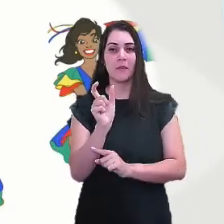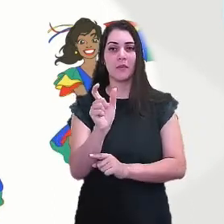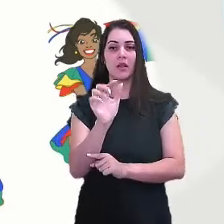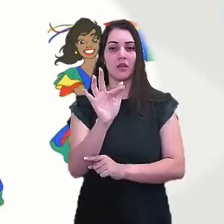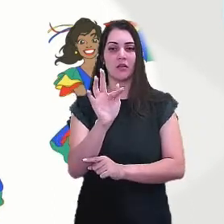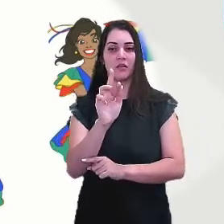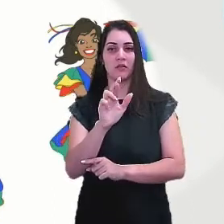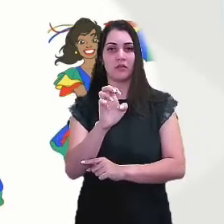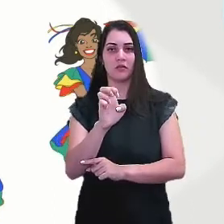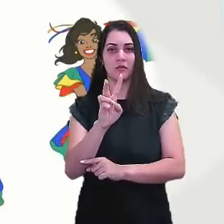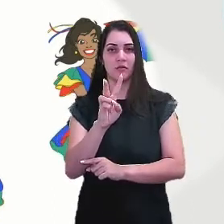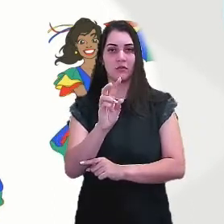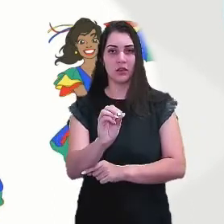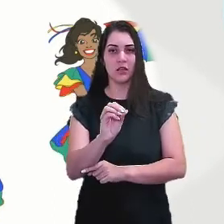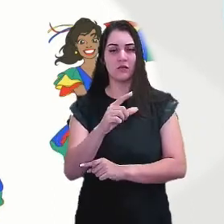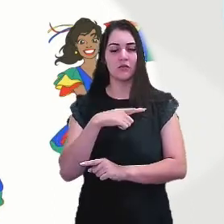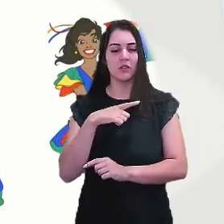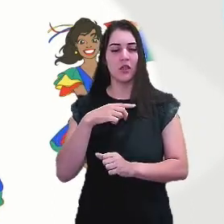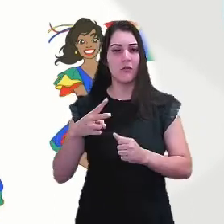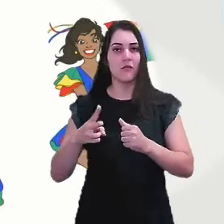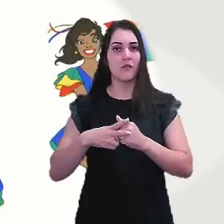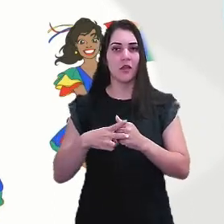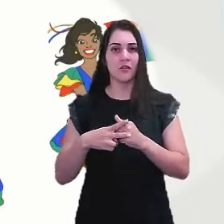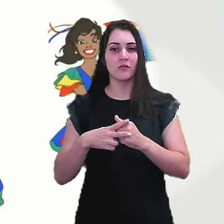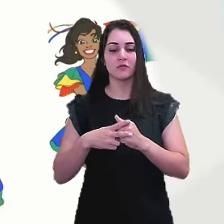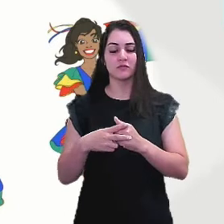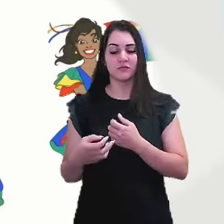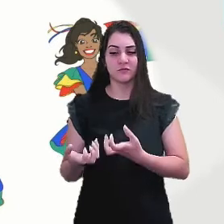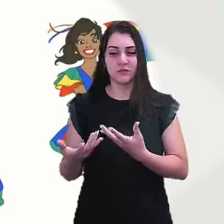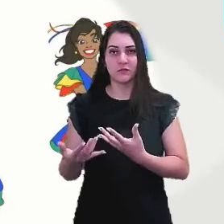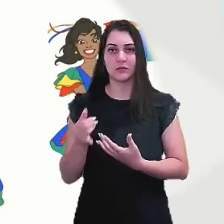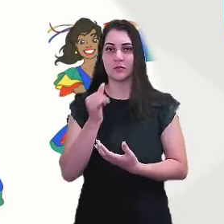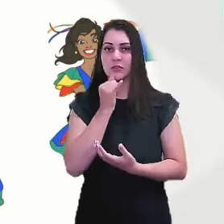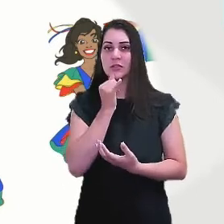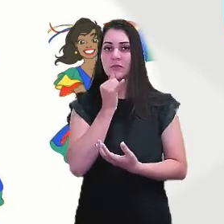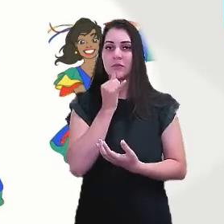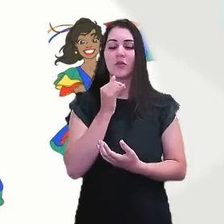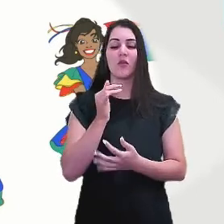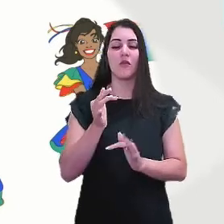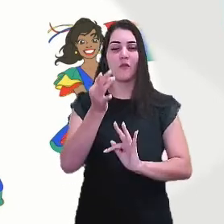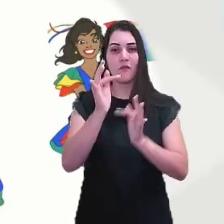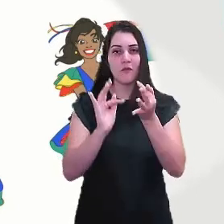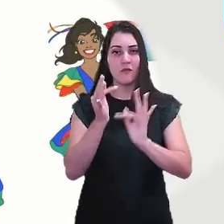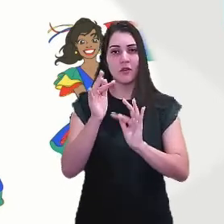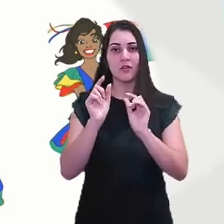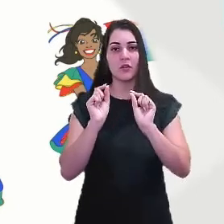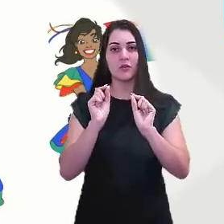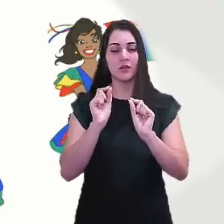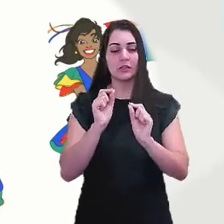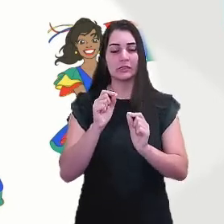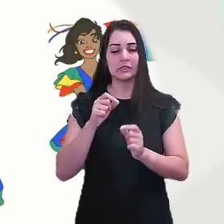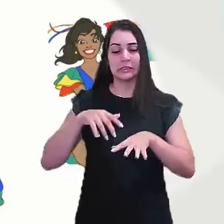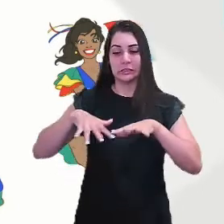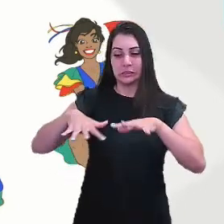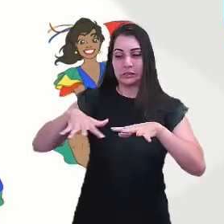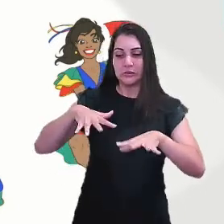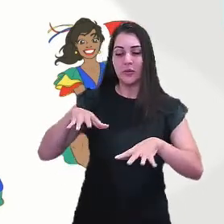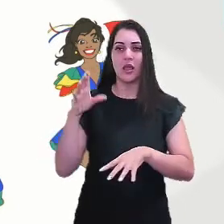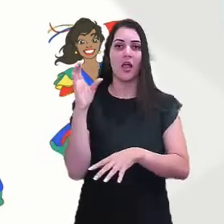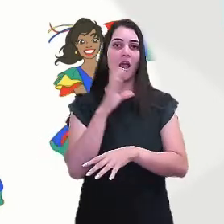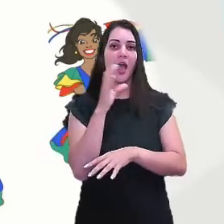do verbo ferver. Isso porque o frevo, é uma dança frenética, de ritmo muito